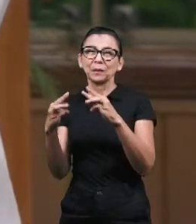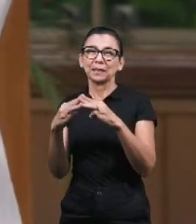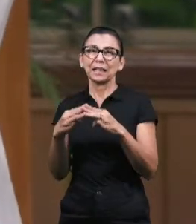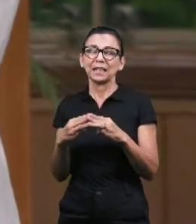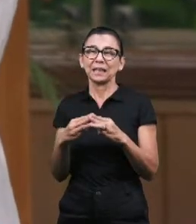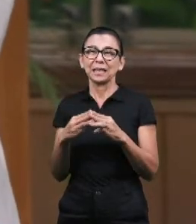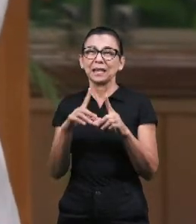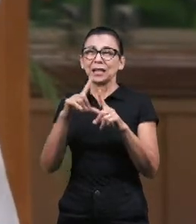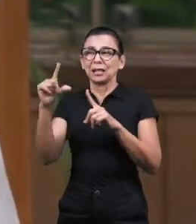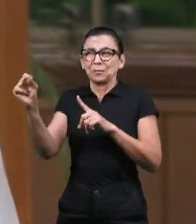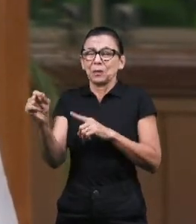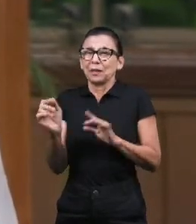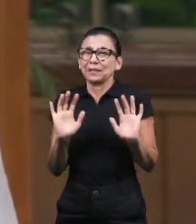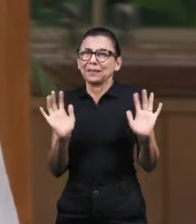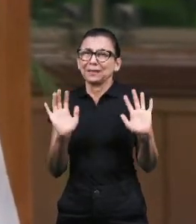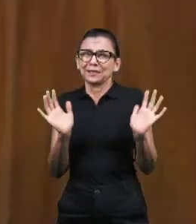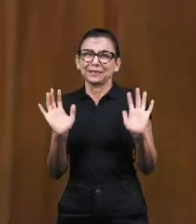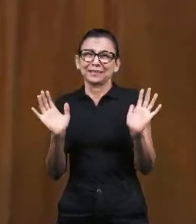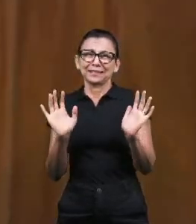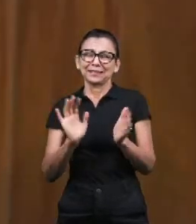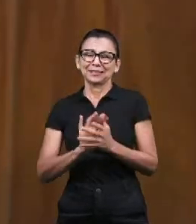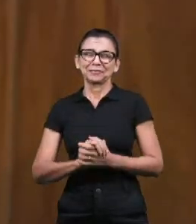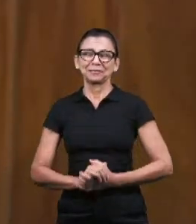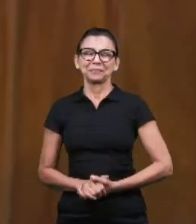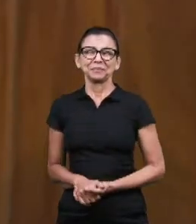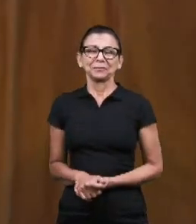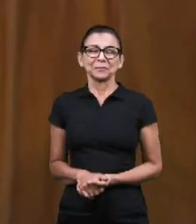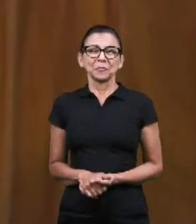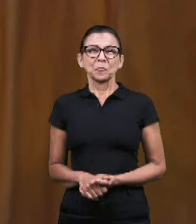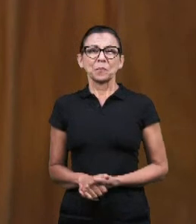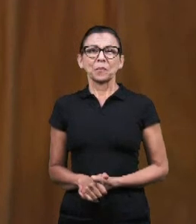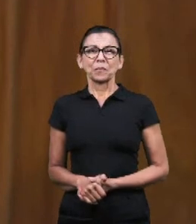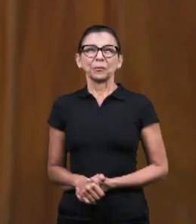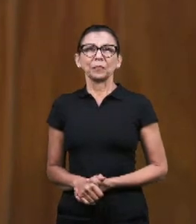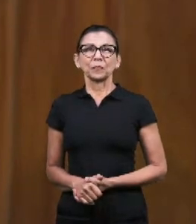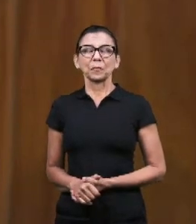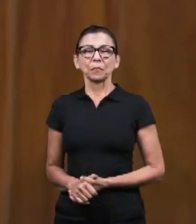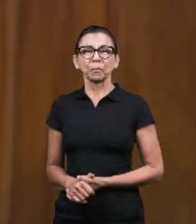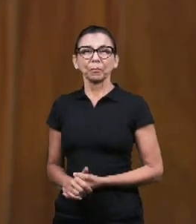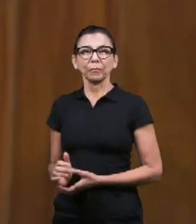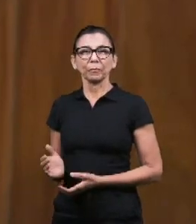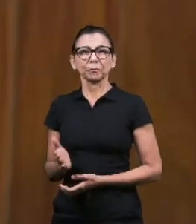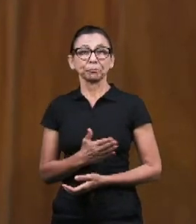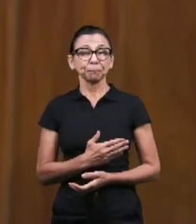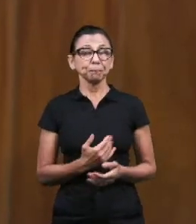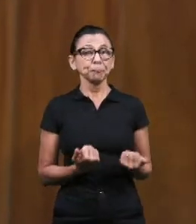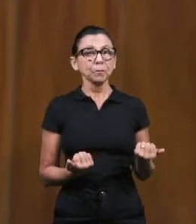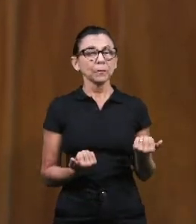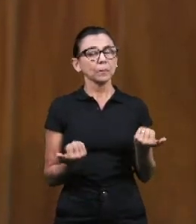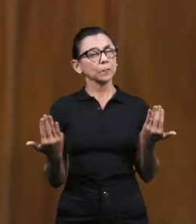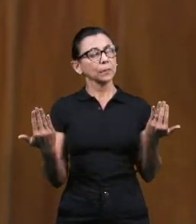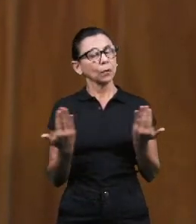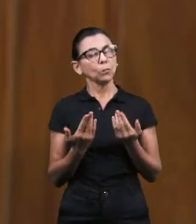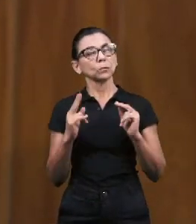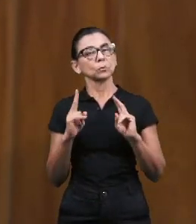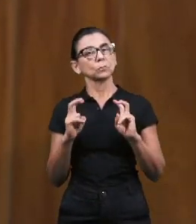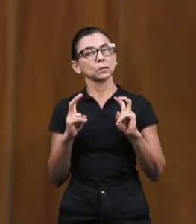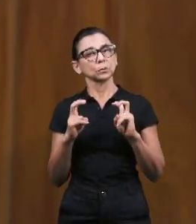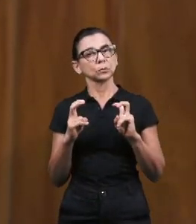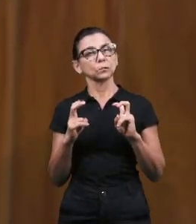ficar por aqui mesmo. Mas eu gostaria de apresentar hoje aqui uma coisa muito importante, um assunto muito